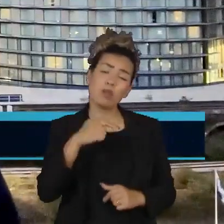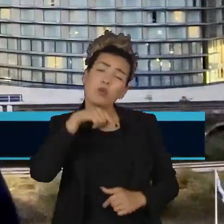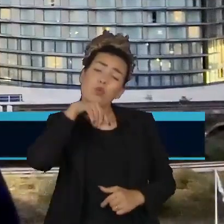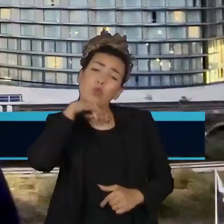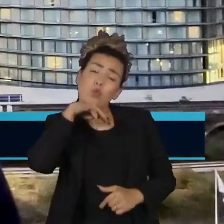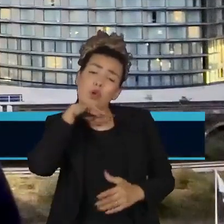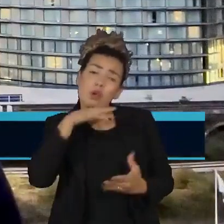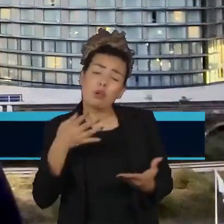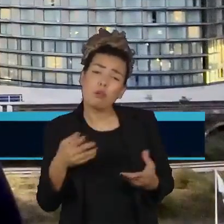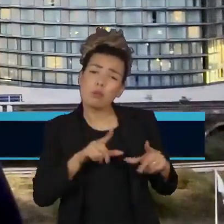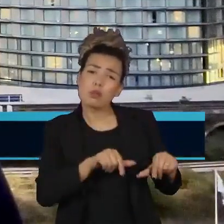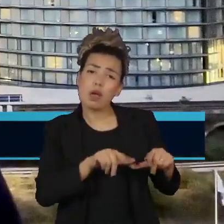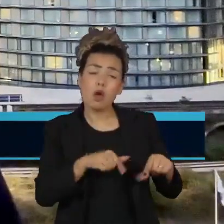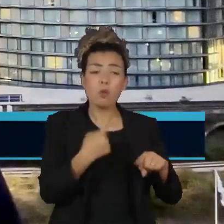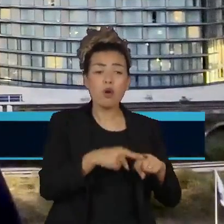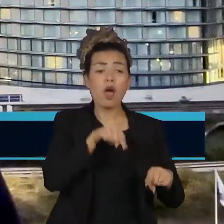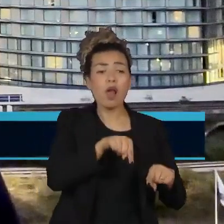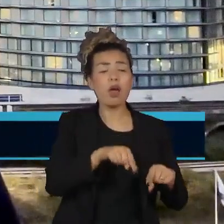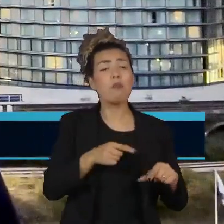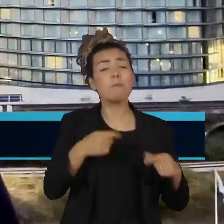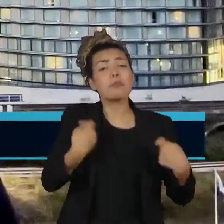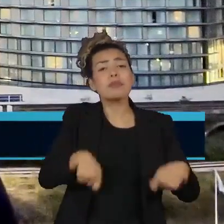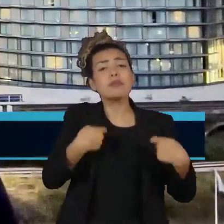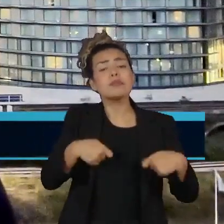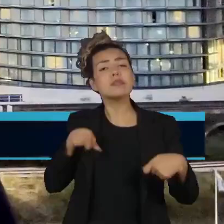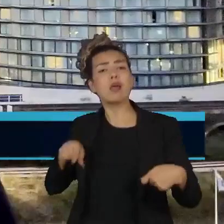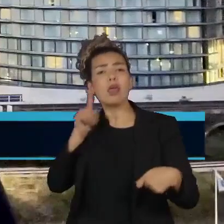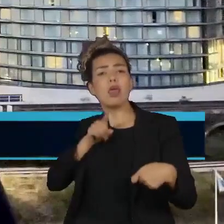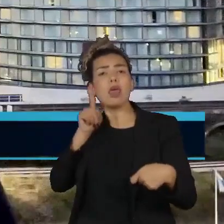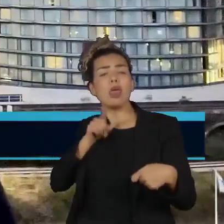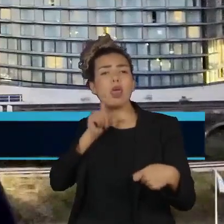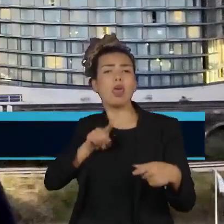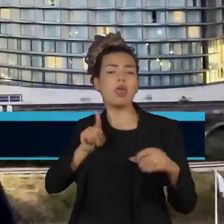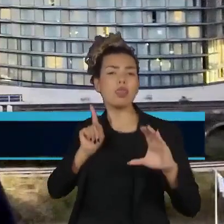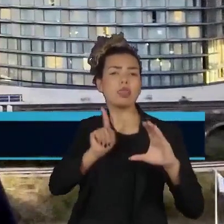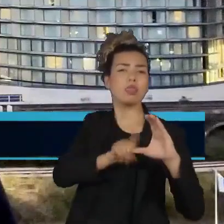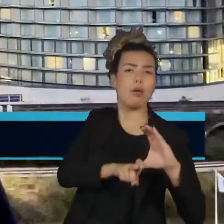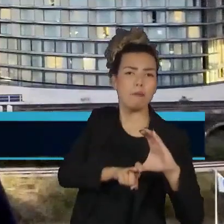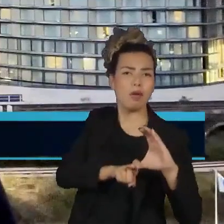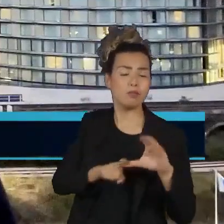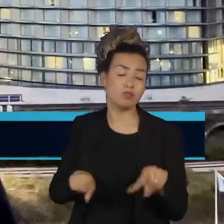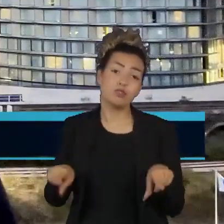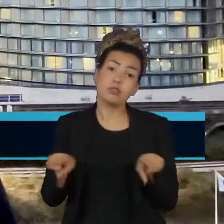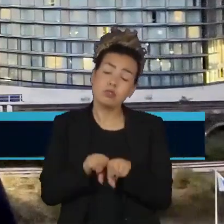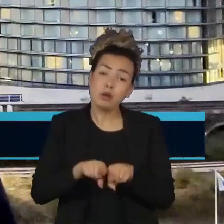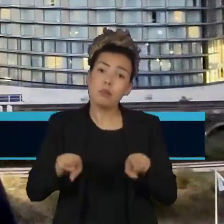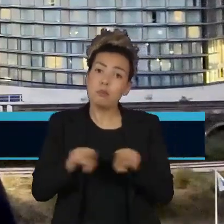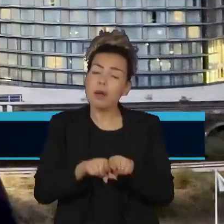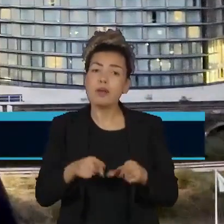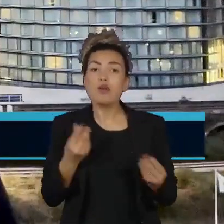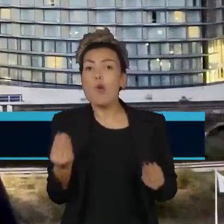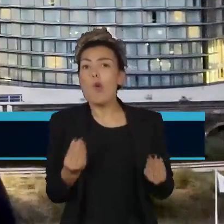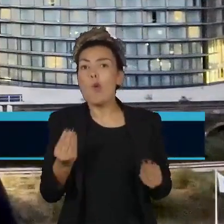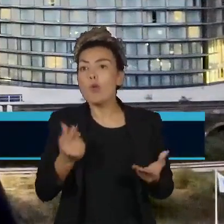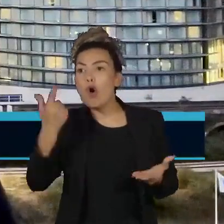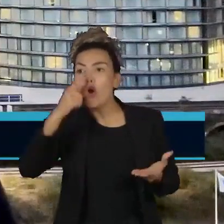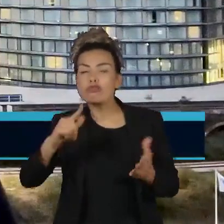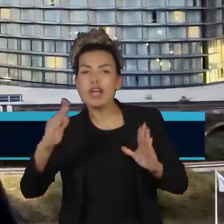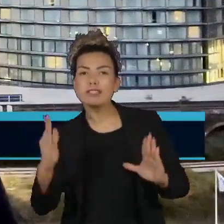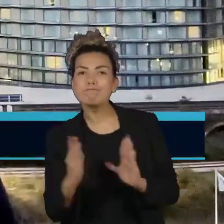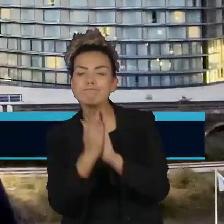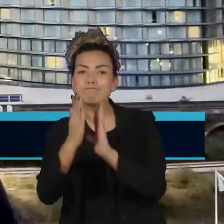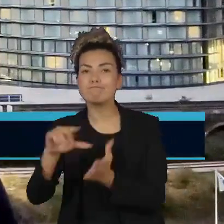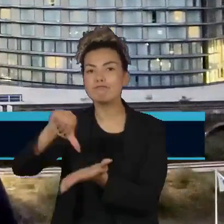Unidos para sustentar o seu esforço de guerra. E limita também a sua capacidade no enfrentamento com o Irã. Tel